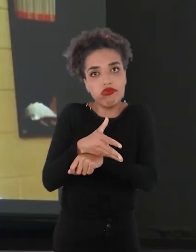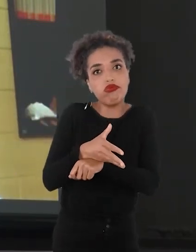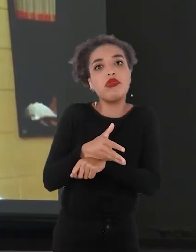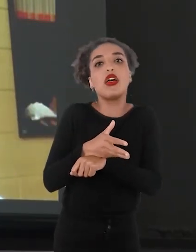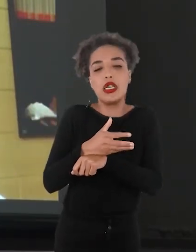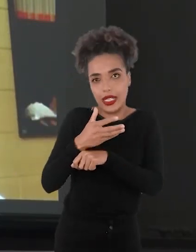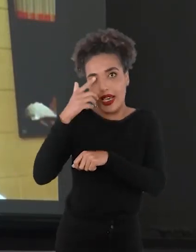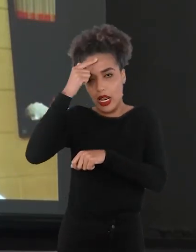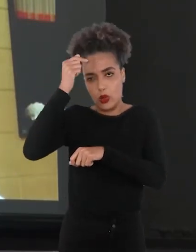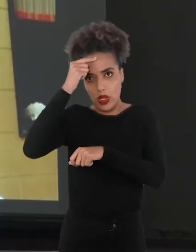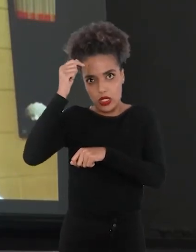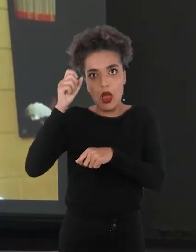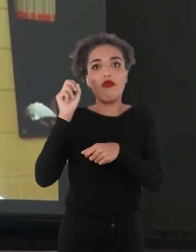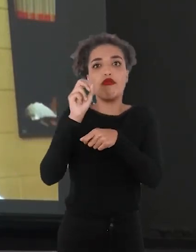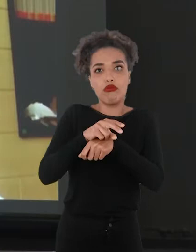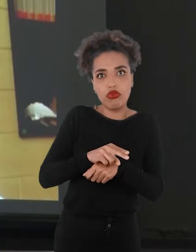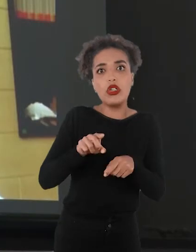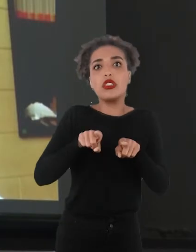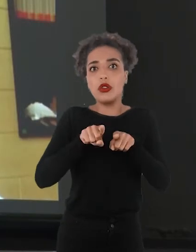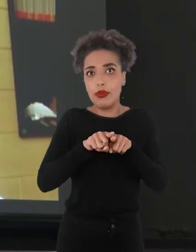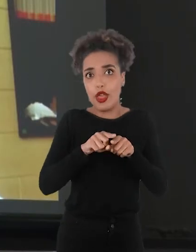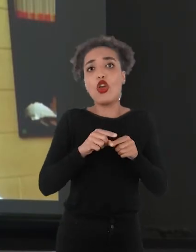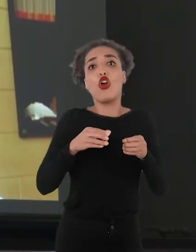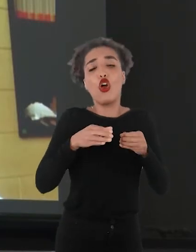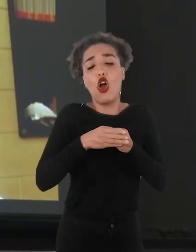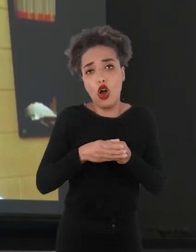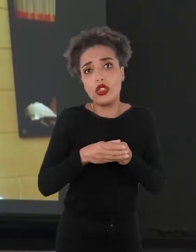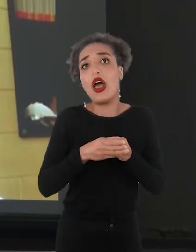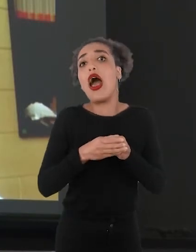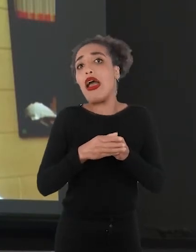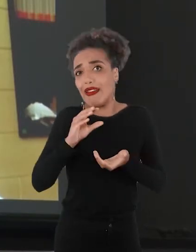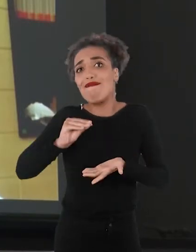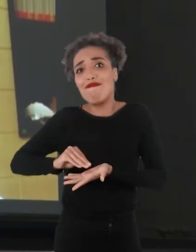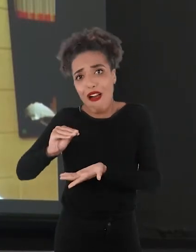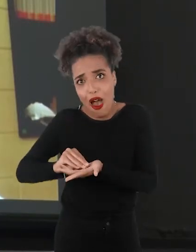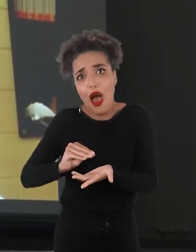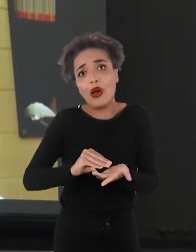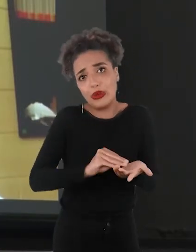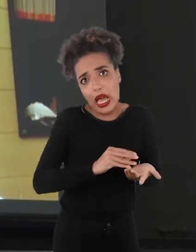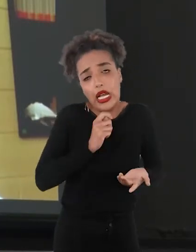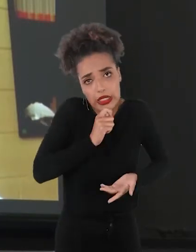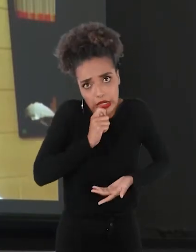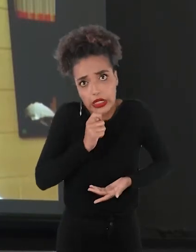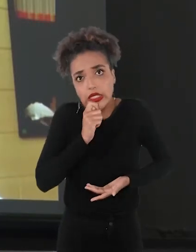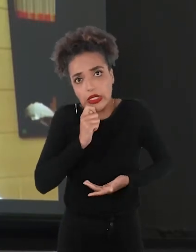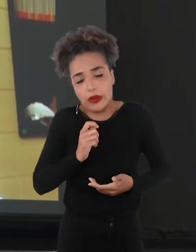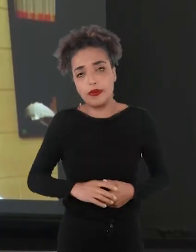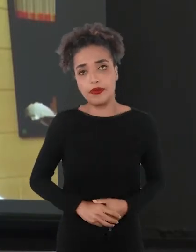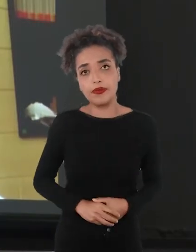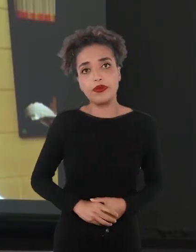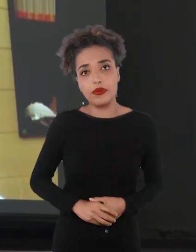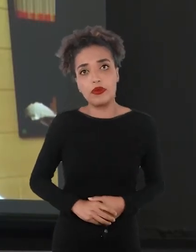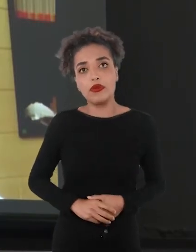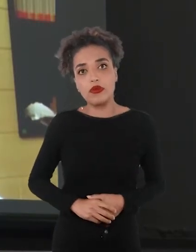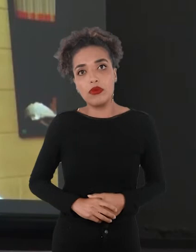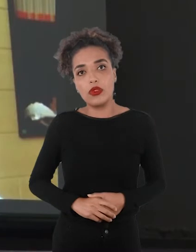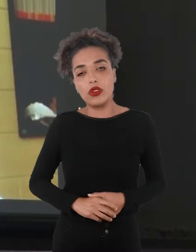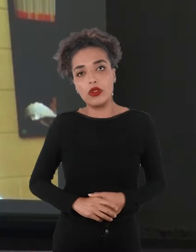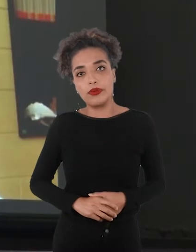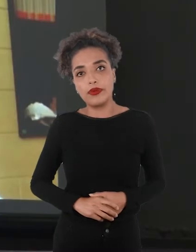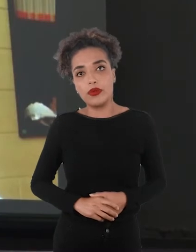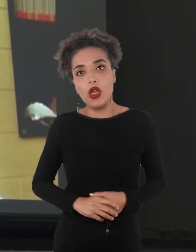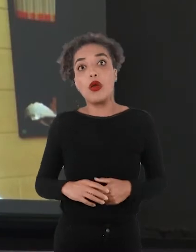na graduação e na ocupação das cotas ainda é aquém do que deveria, principalmente se a gente tem como meta